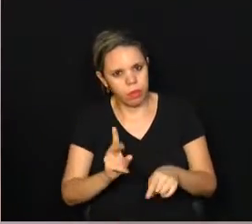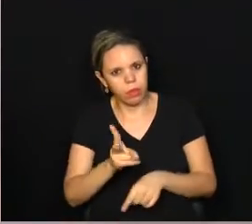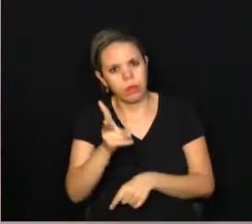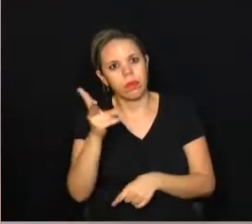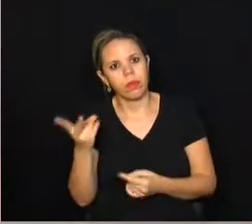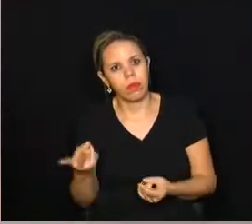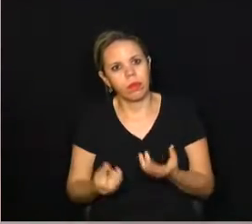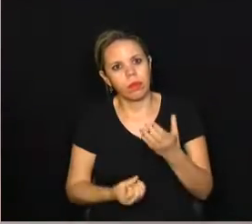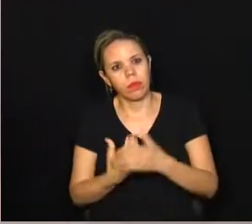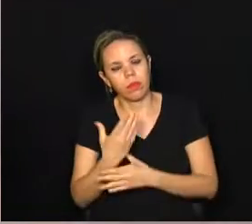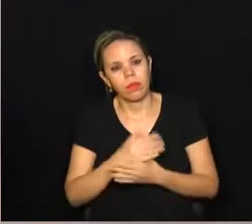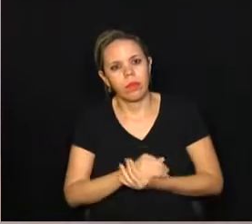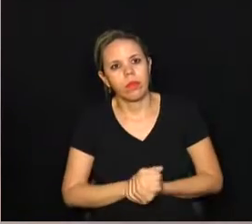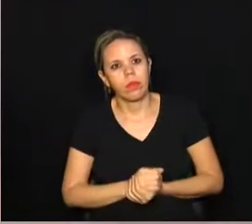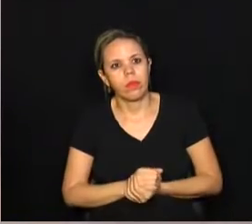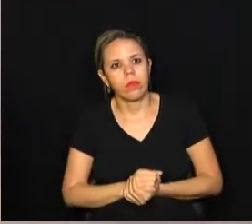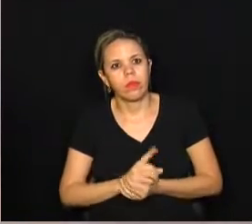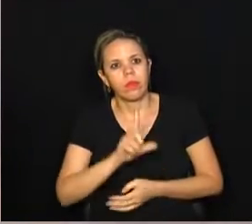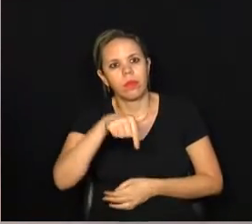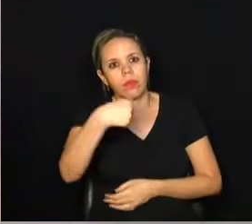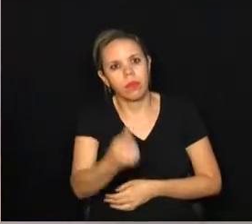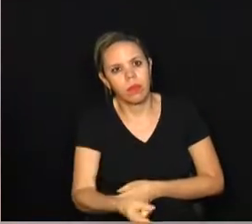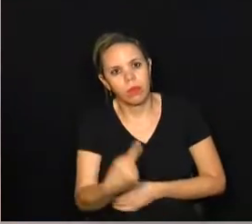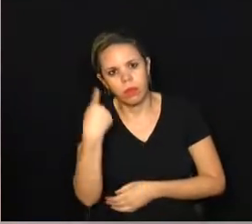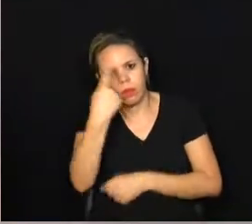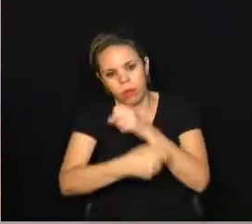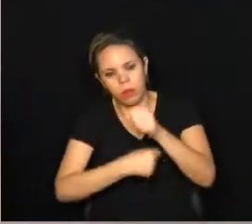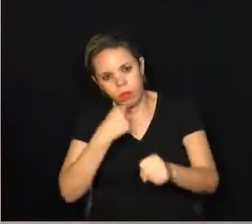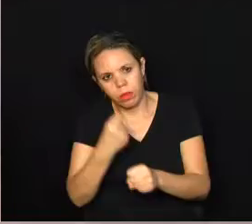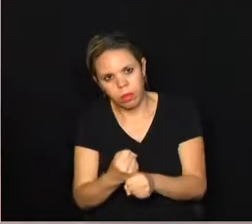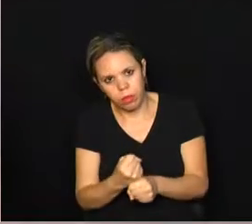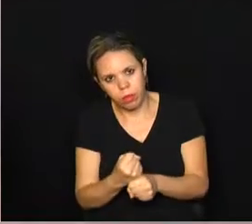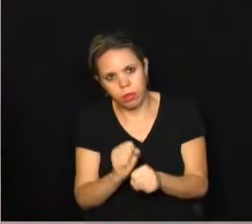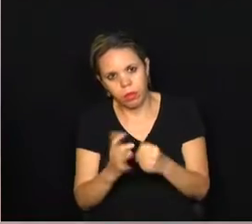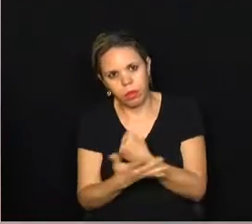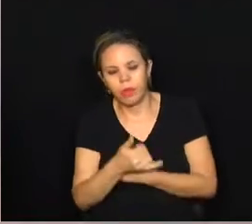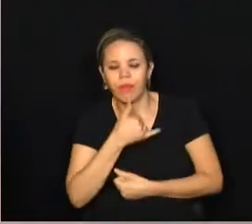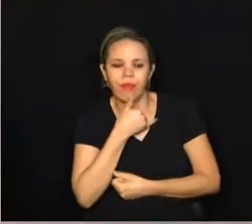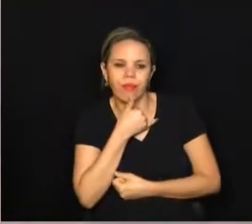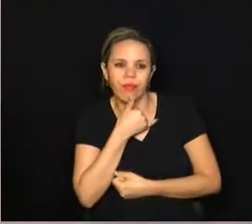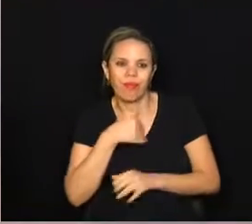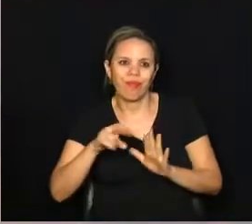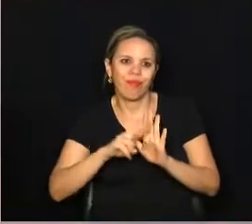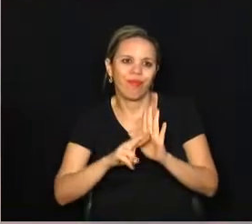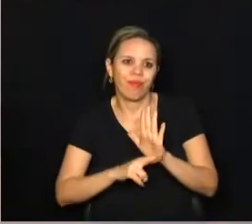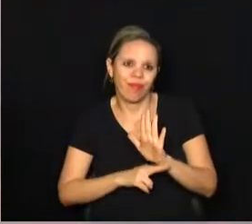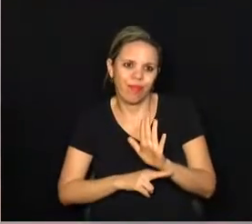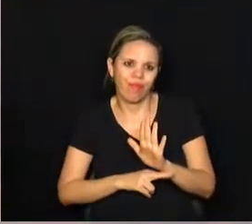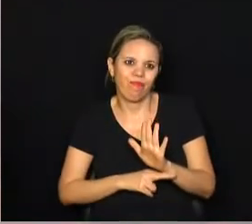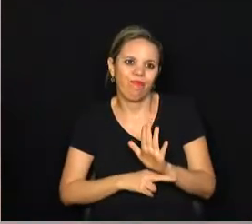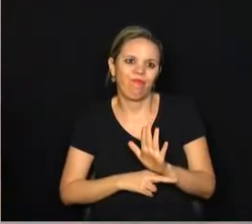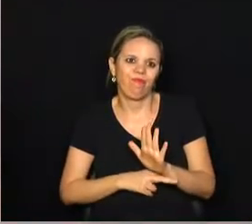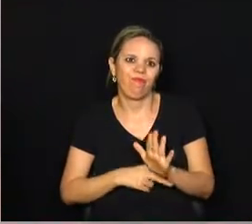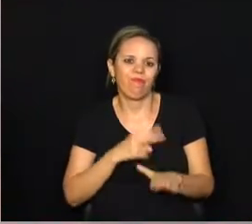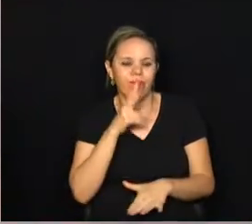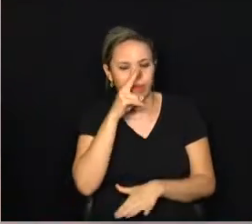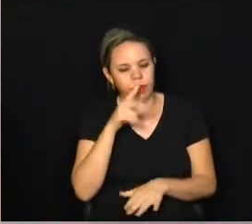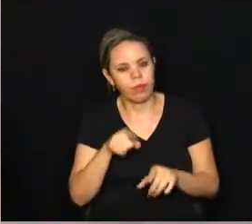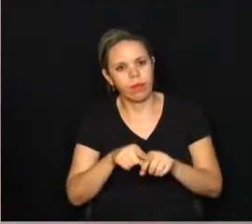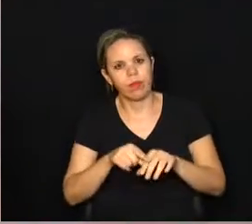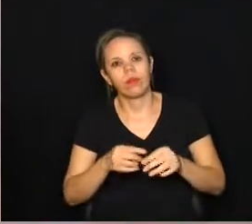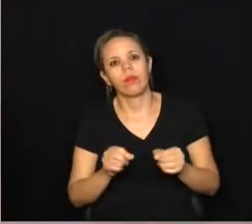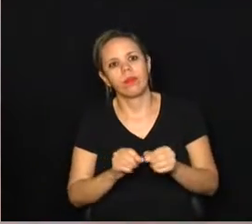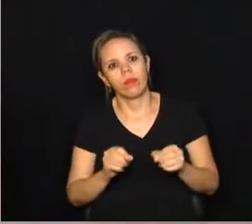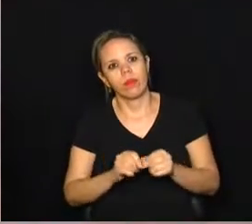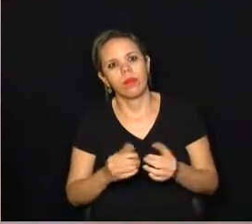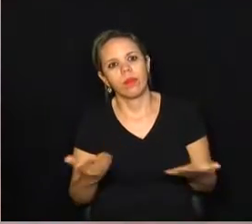continuaram acontecendo. E depois de um ano de pandemia, infelizmente, medidas extremas de suspensão como essas